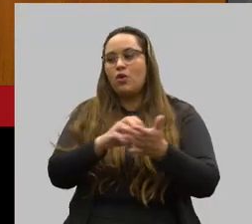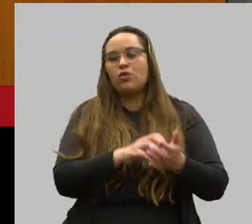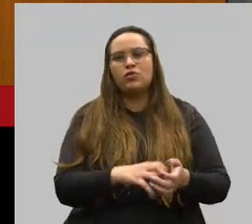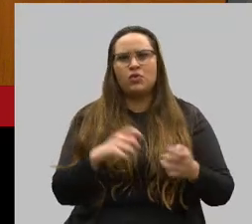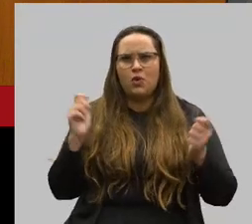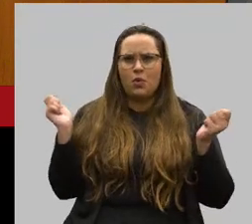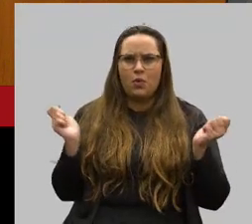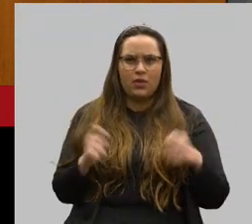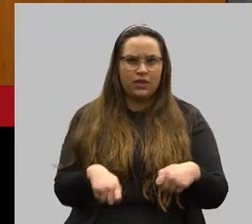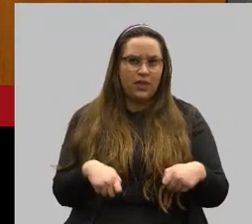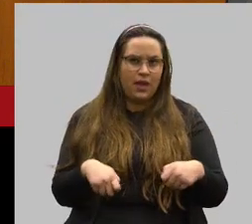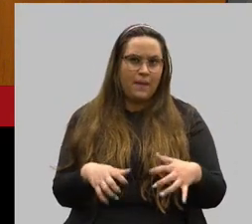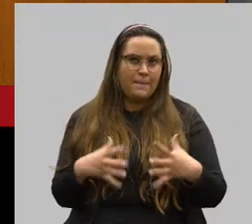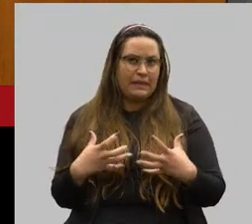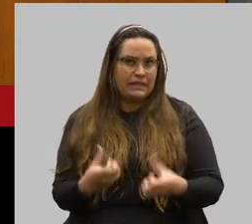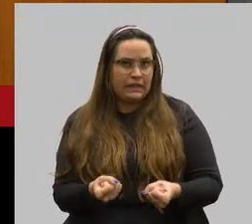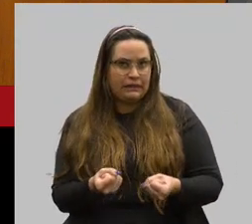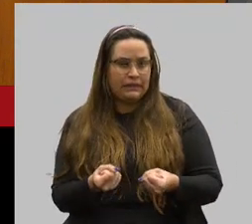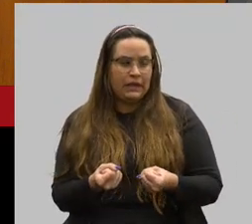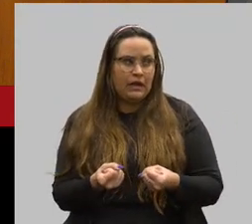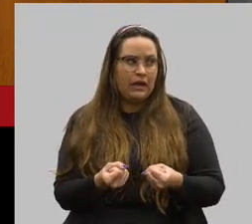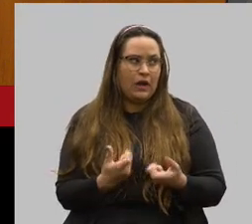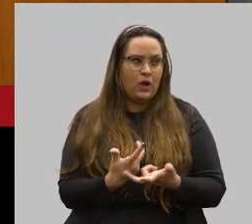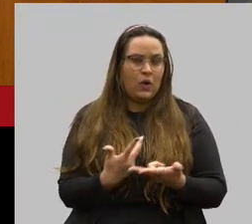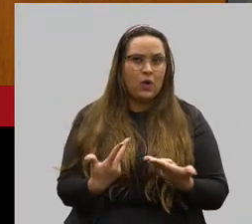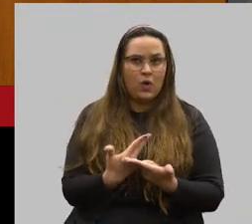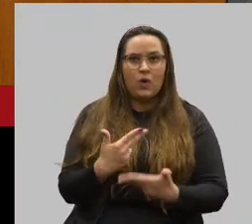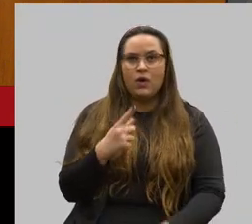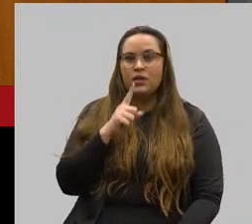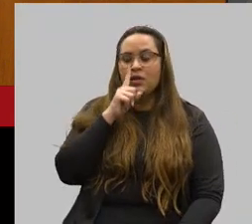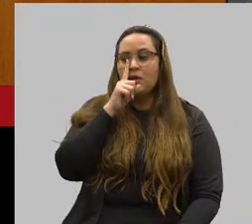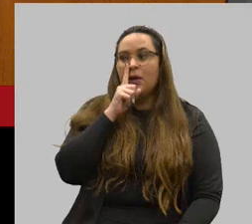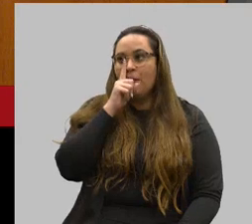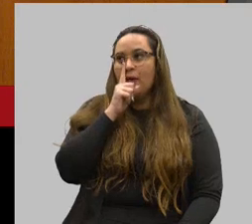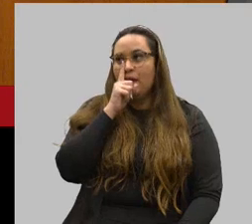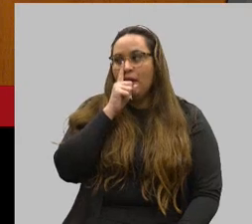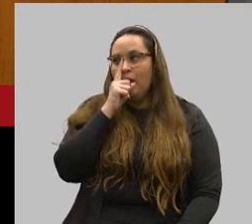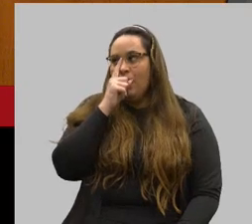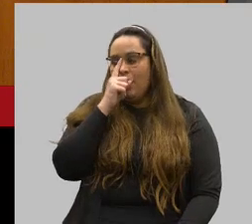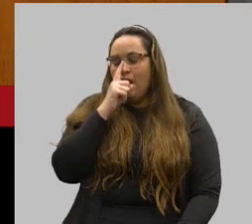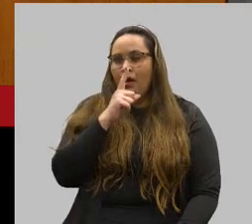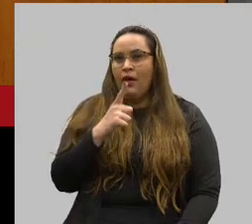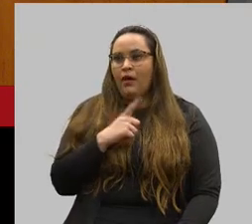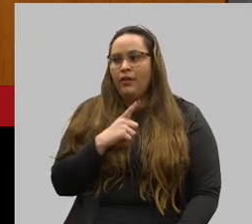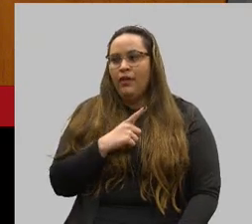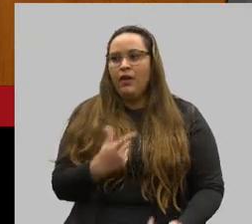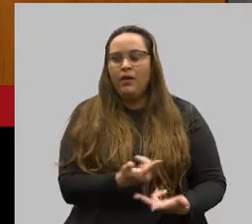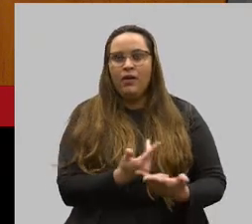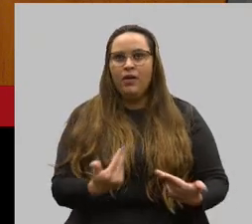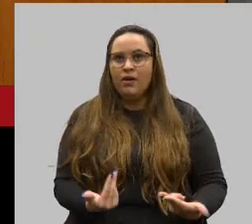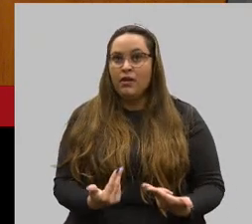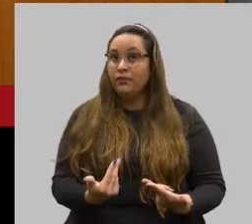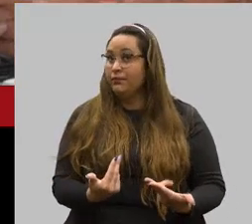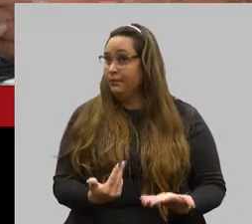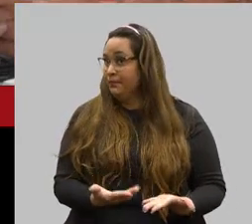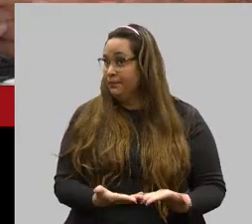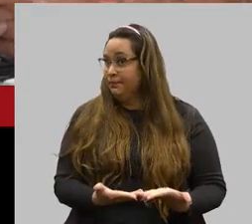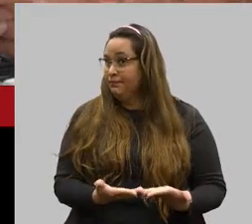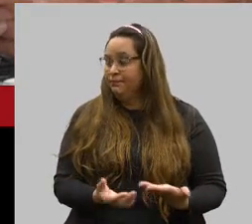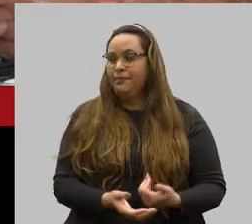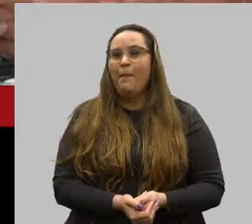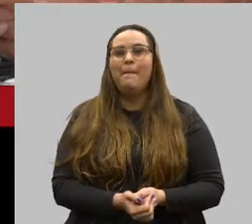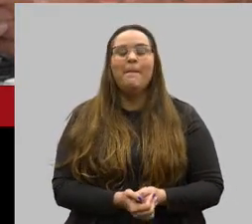uma situação de risco de perigo ainda mais tendo poder de polícia eh o caso do bombeiro um órgão